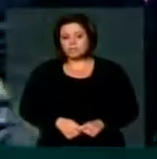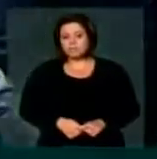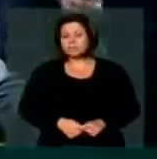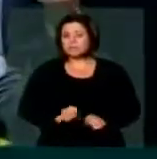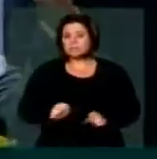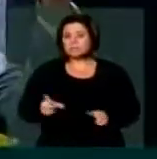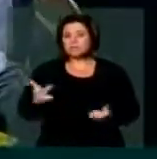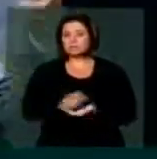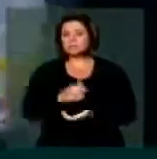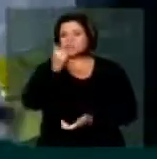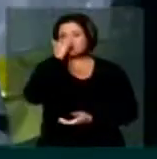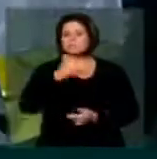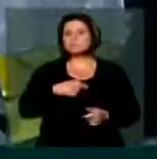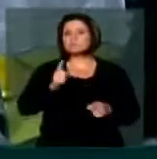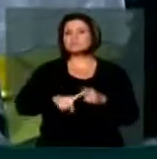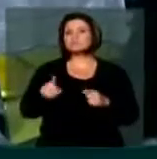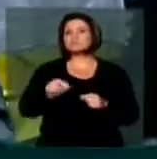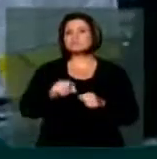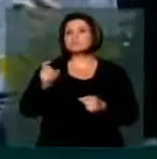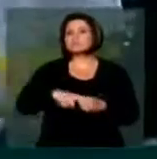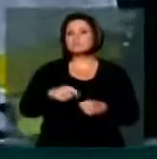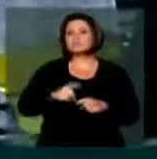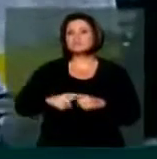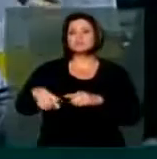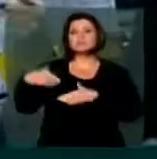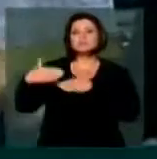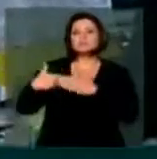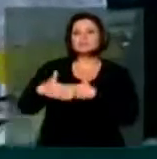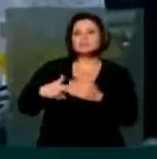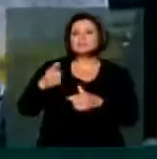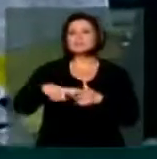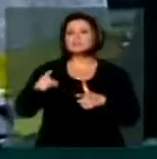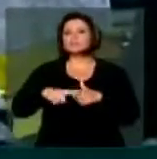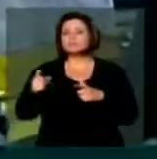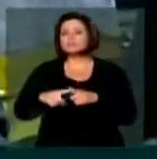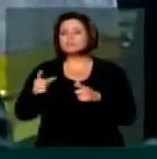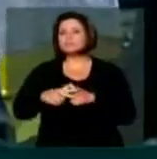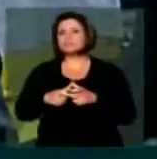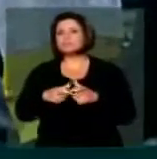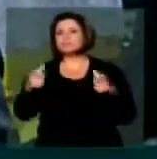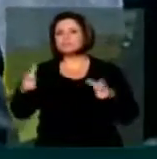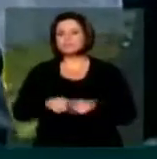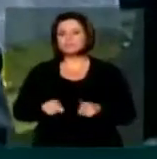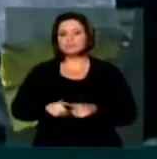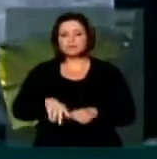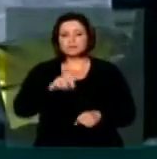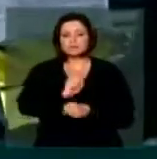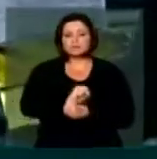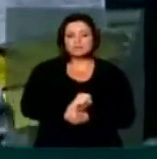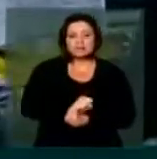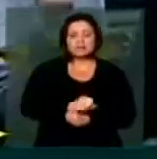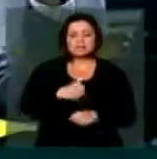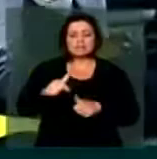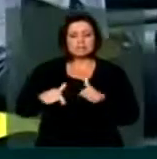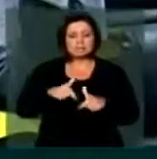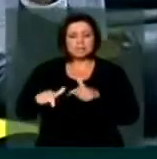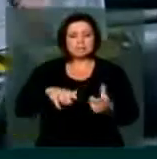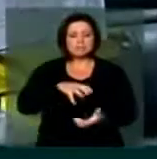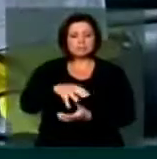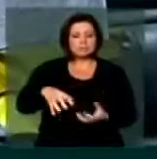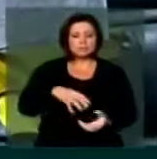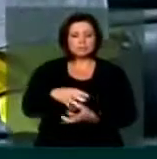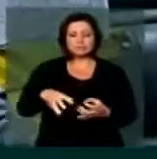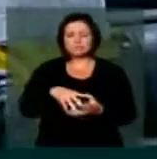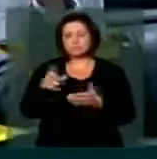provocar uma retomada de toda uma situação crítica de paralisações que ocorreram